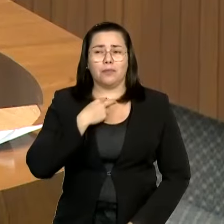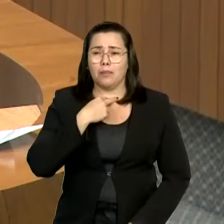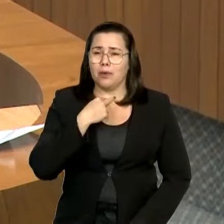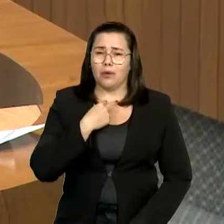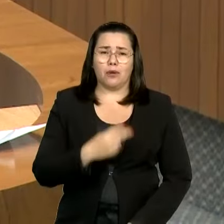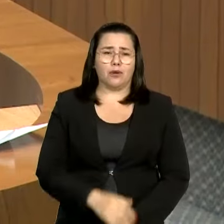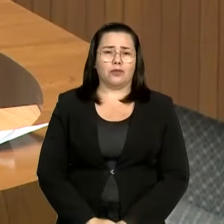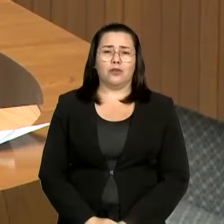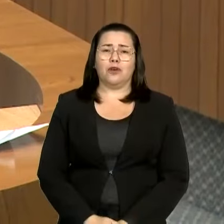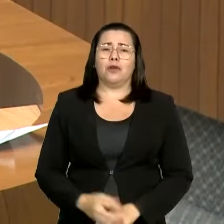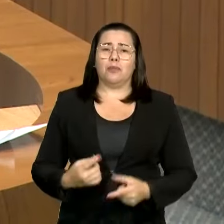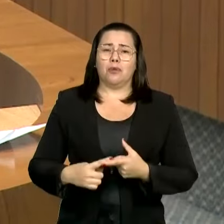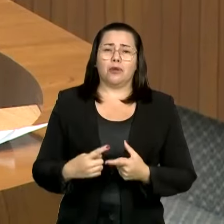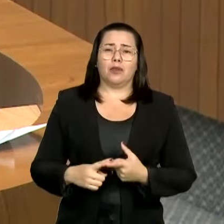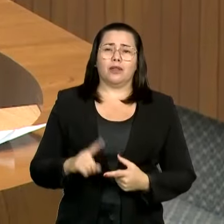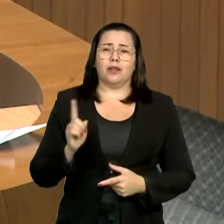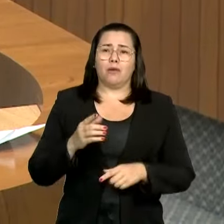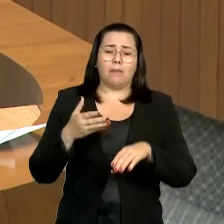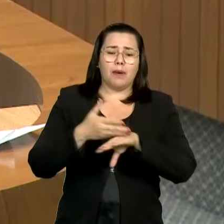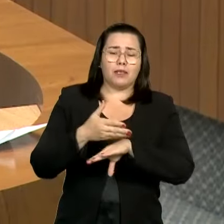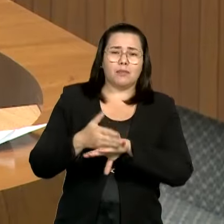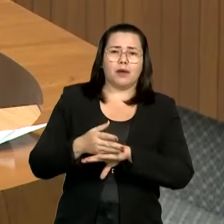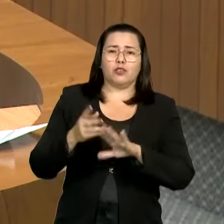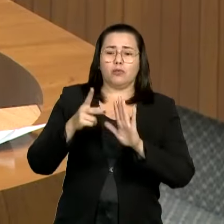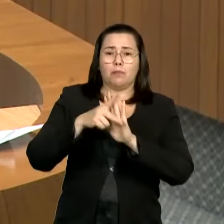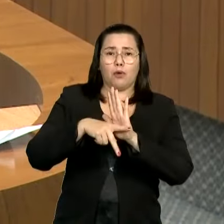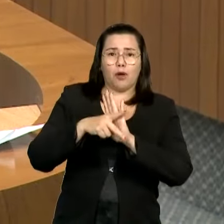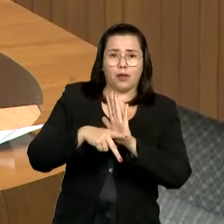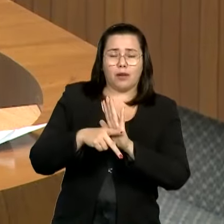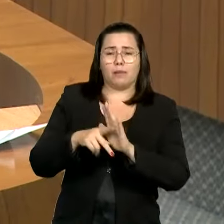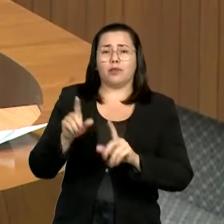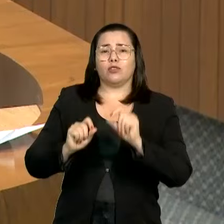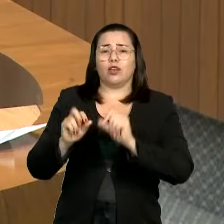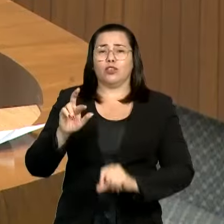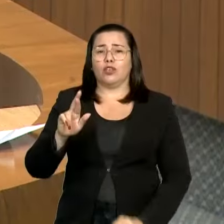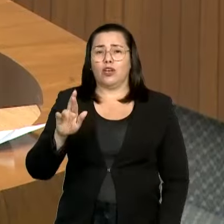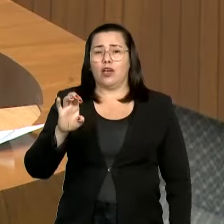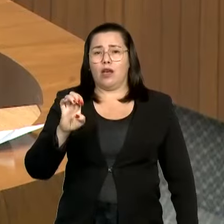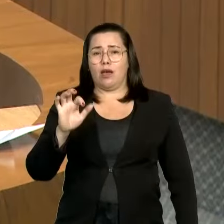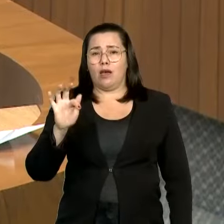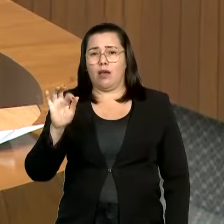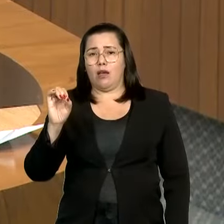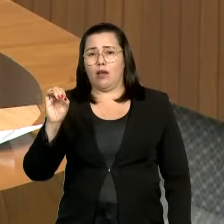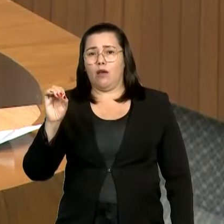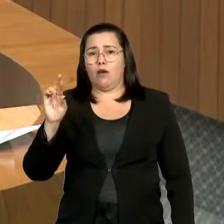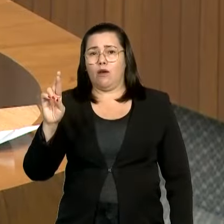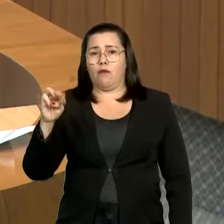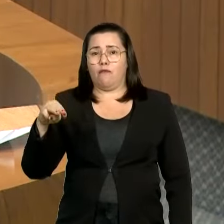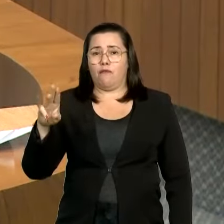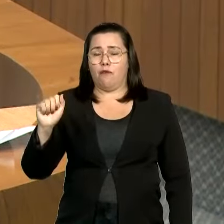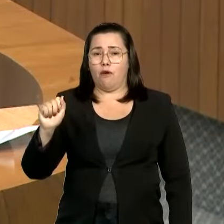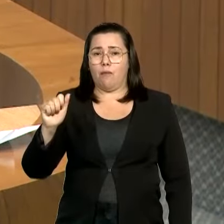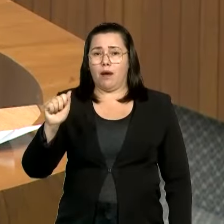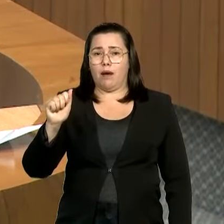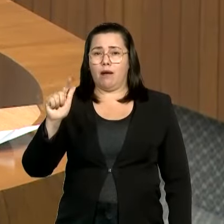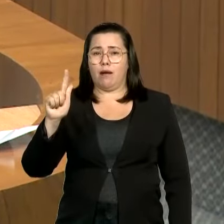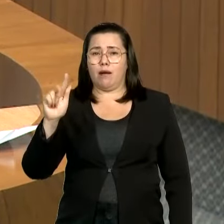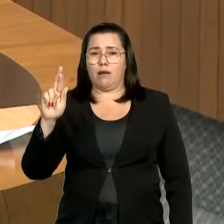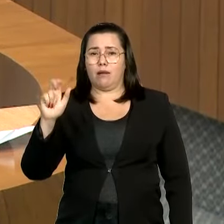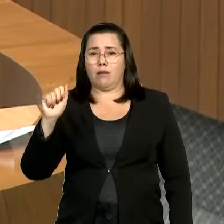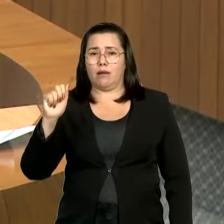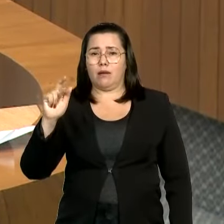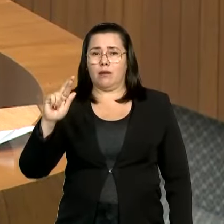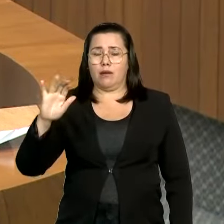programa eh de de reforma agrária não vai poder também receber benefício do